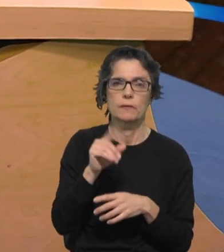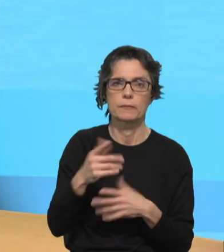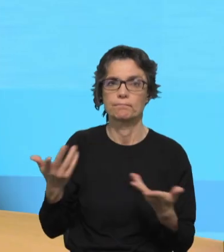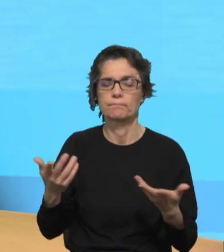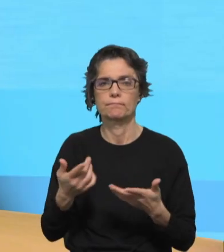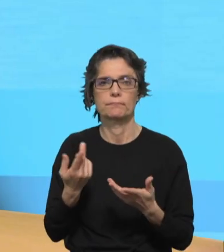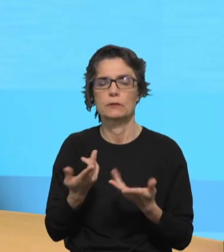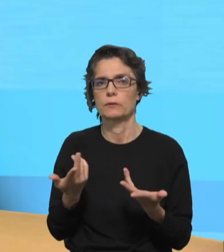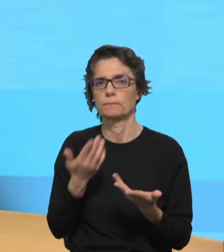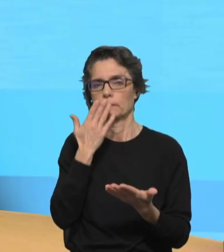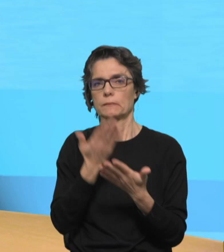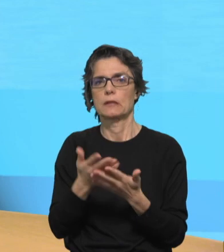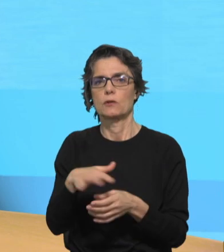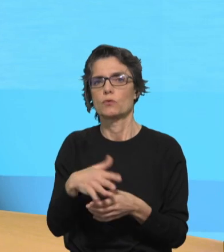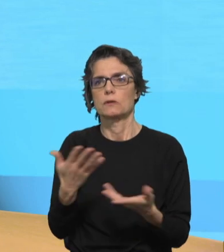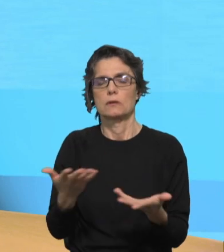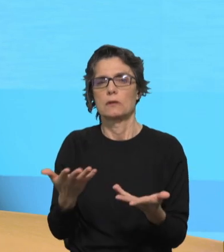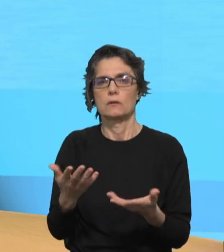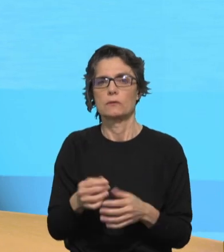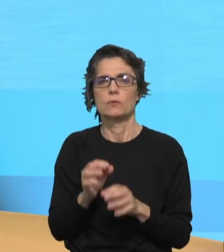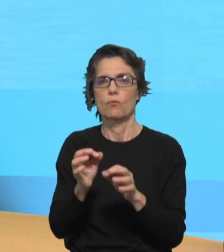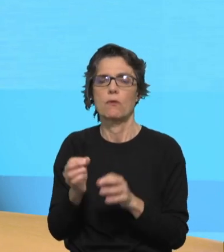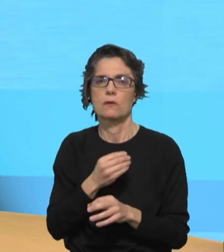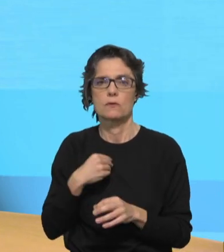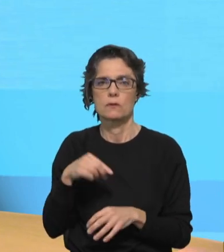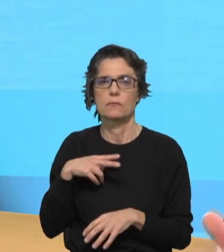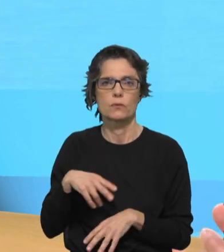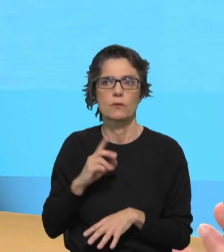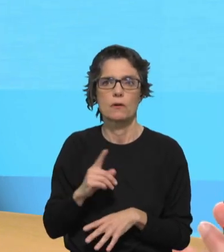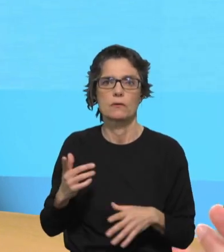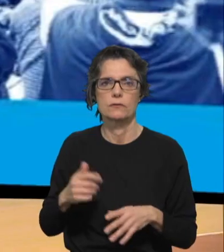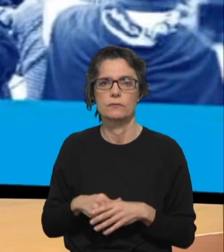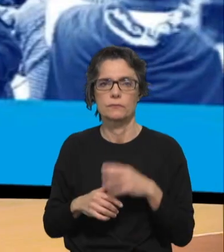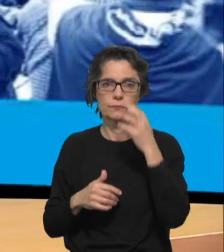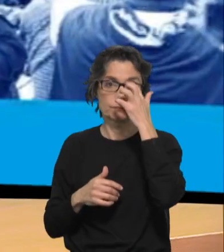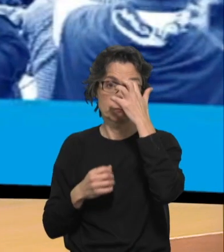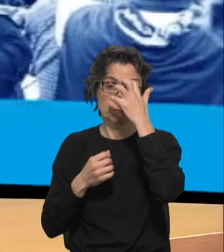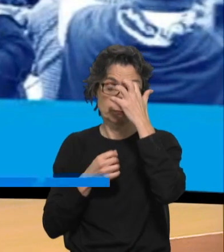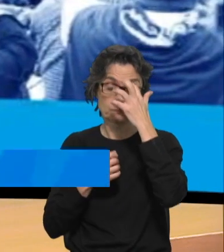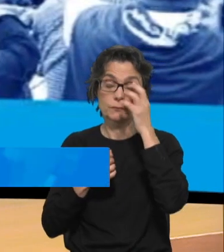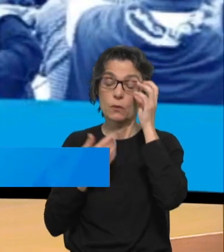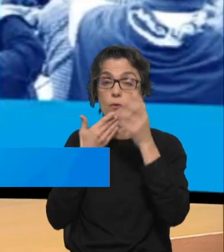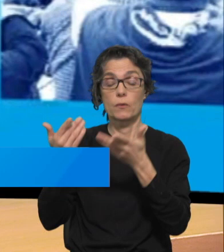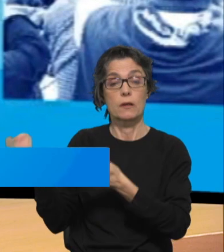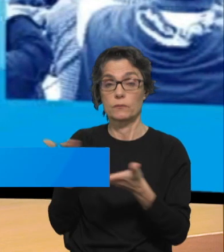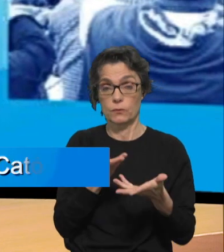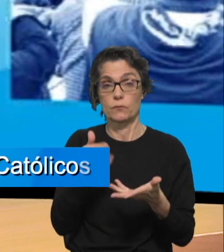diagnóstico é possível fazer da prestação dos cuidados de saúde em Portugal? Bom dia a todos, obrigado pelo convite.